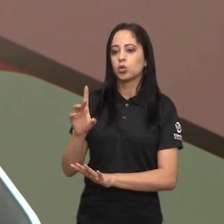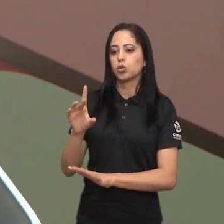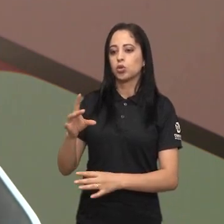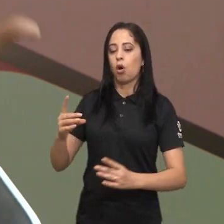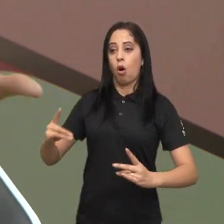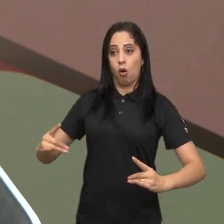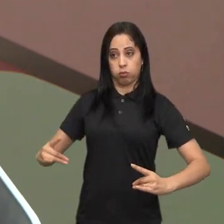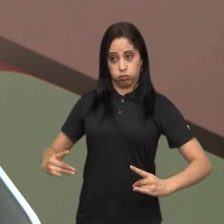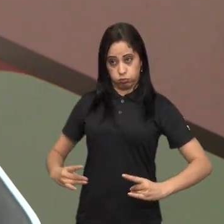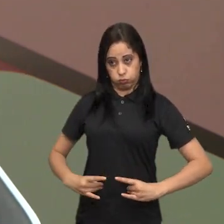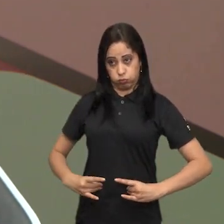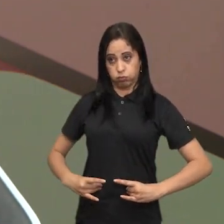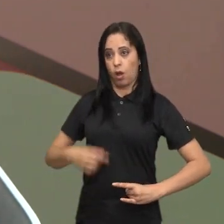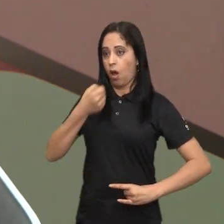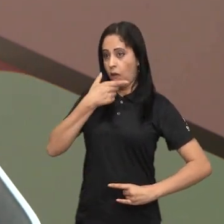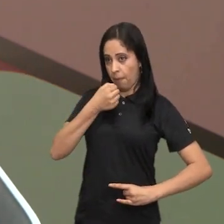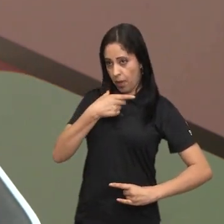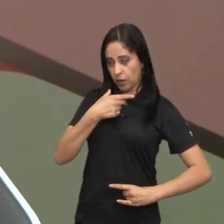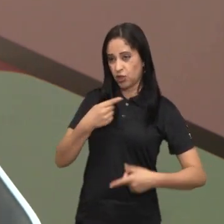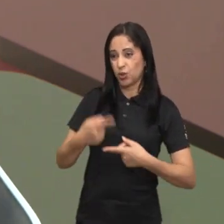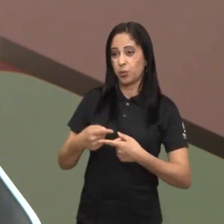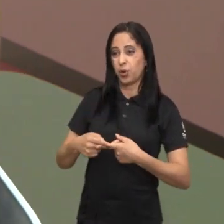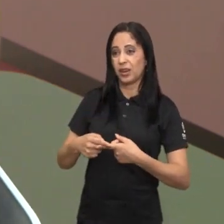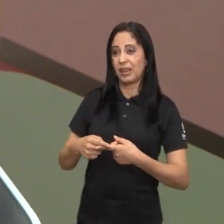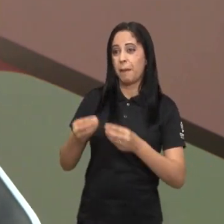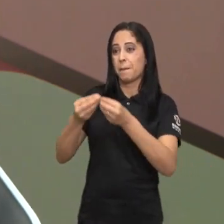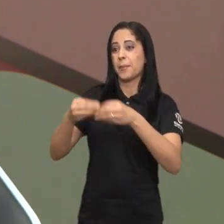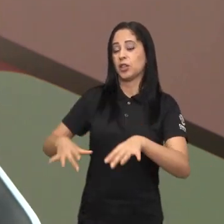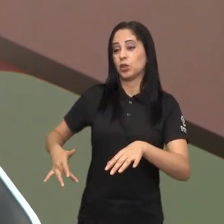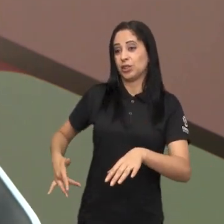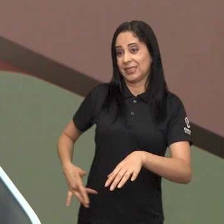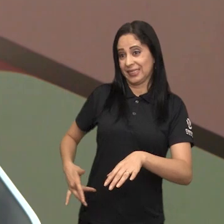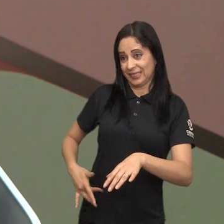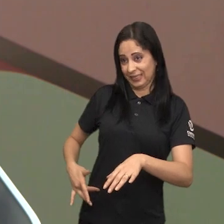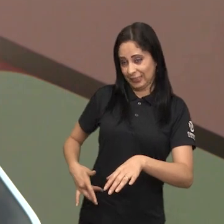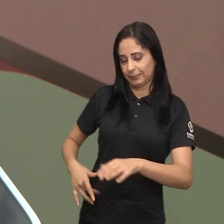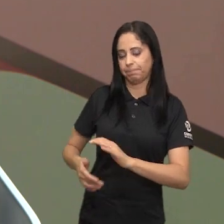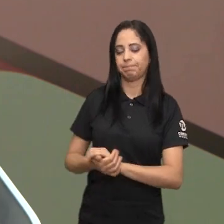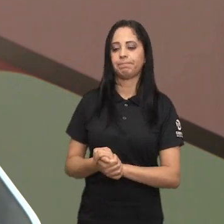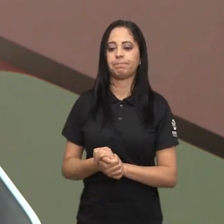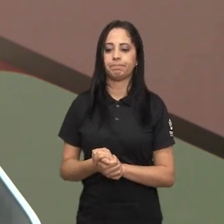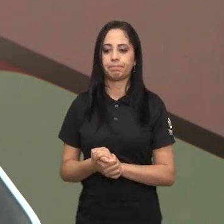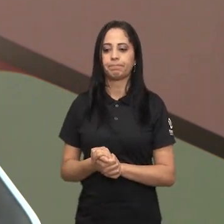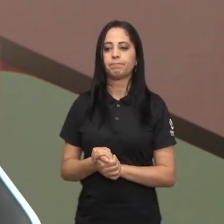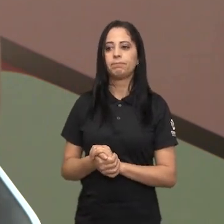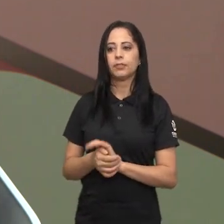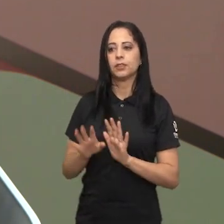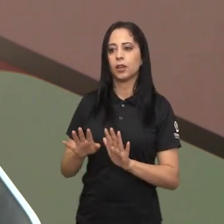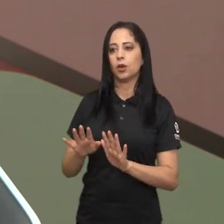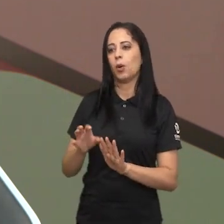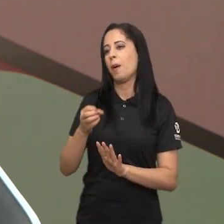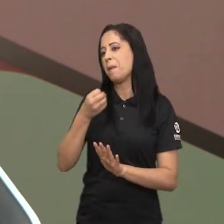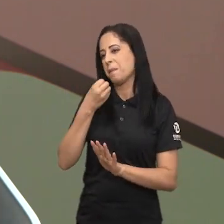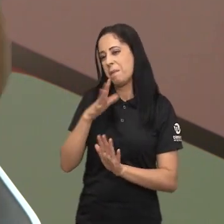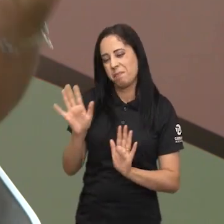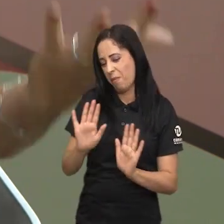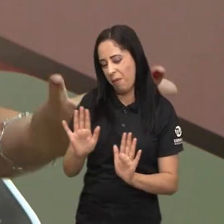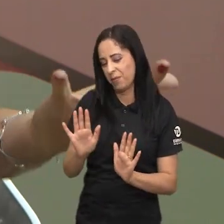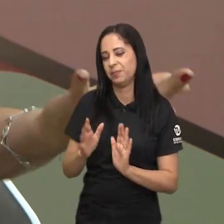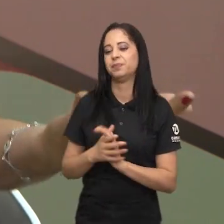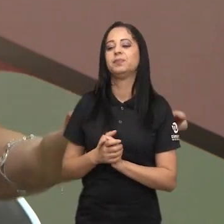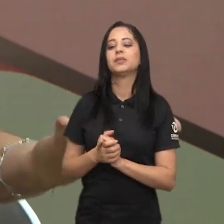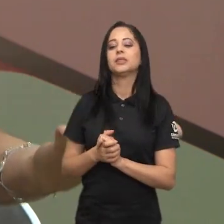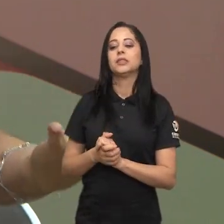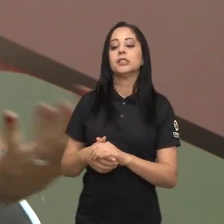oral, o estradiol e a testosterona não, por causa da primeira passagem hepática, e isso para o organismo não